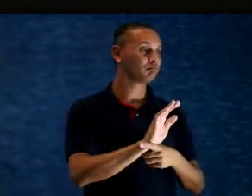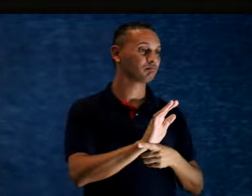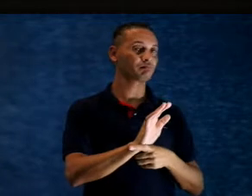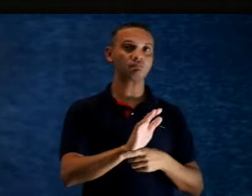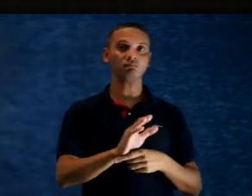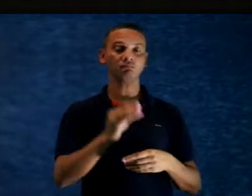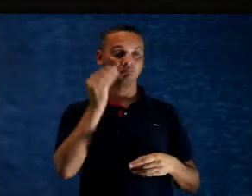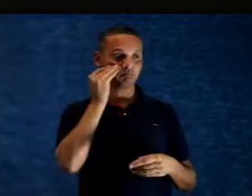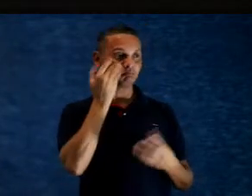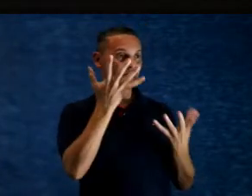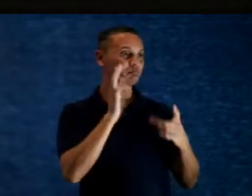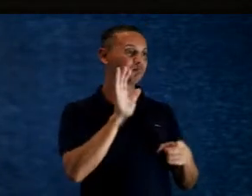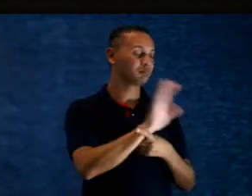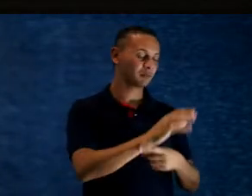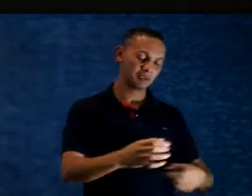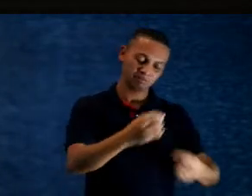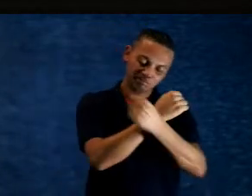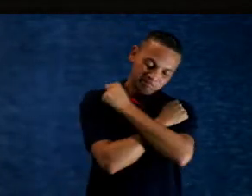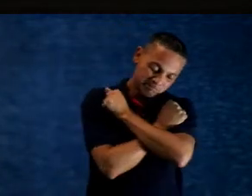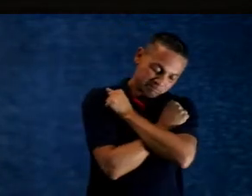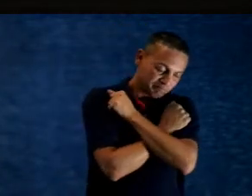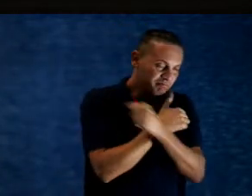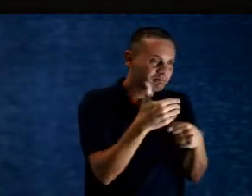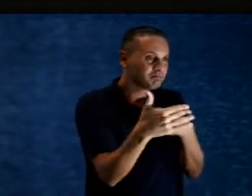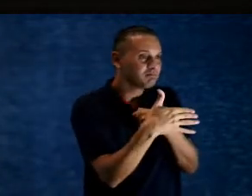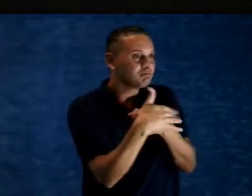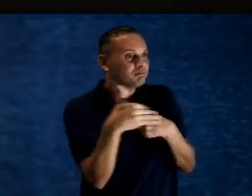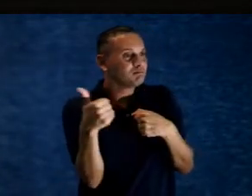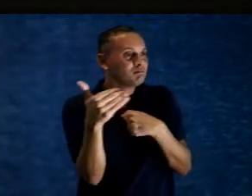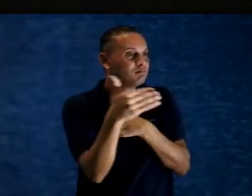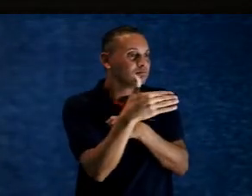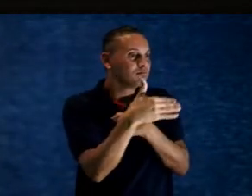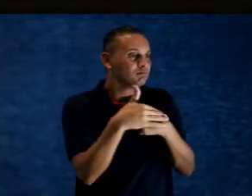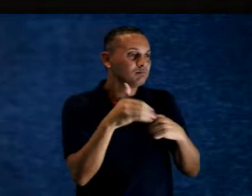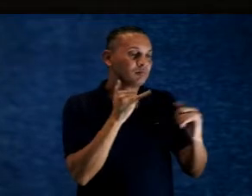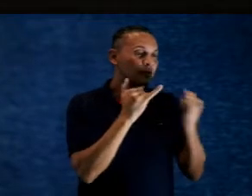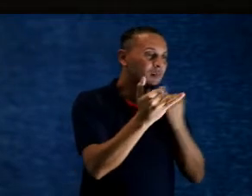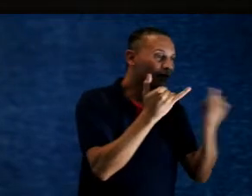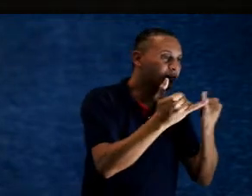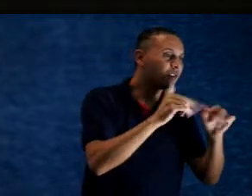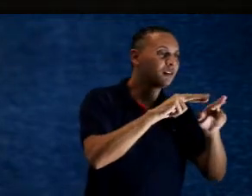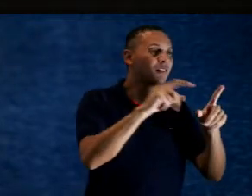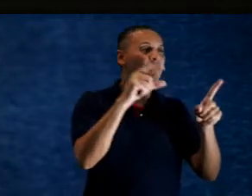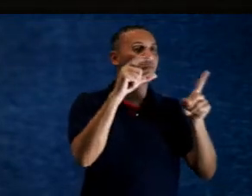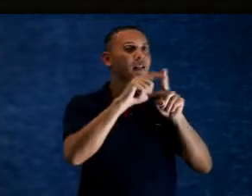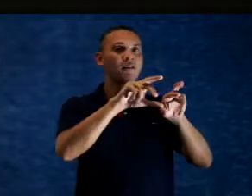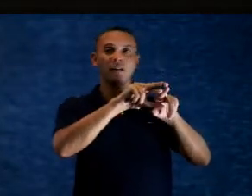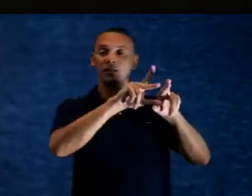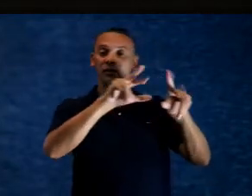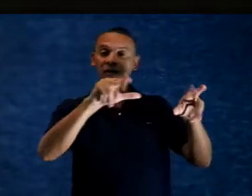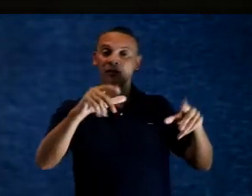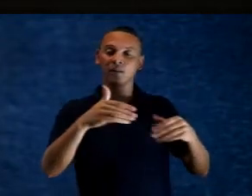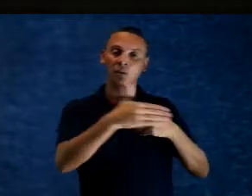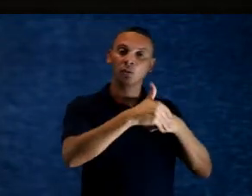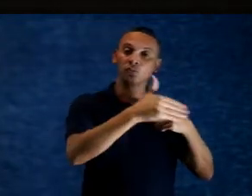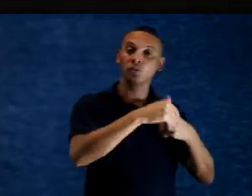me entenderão. Vamos adiante, venham comigo. Desconheço o caminho, não tenho armas, nunca tive, mas juntos encontraremos